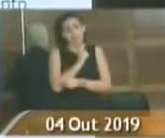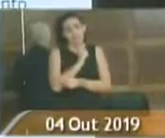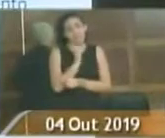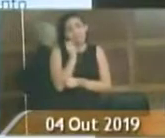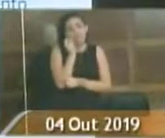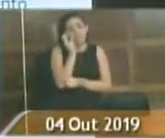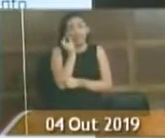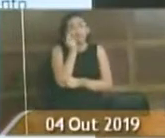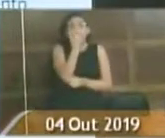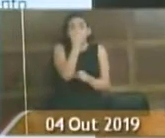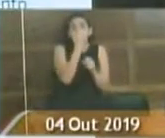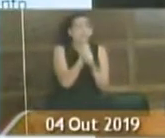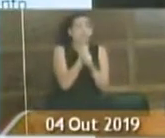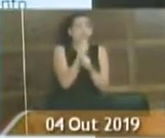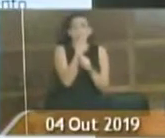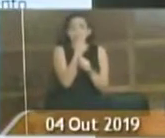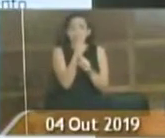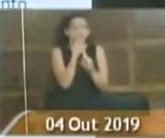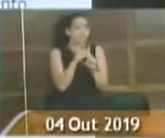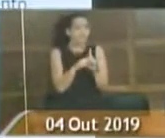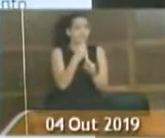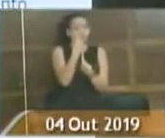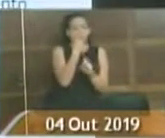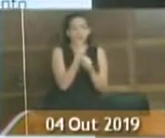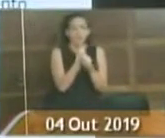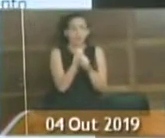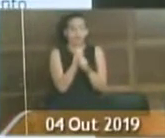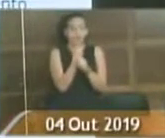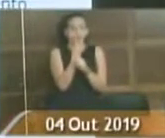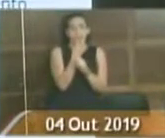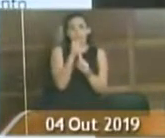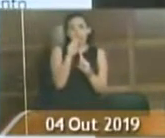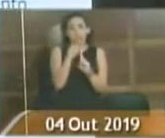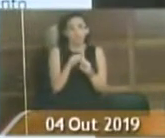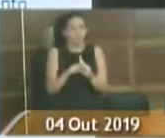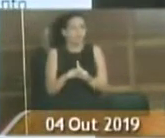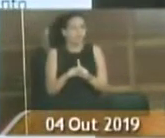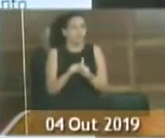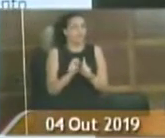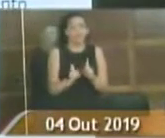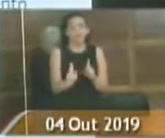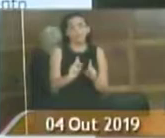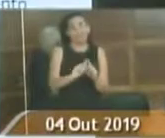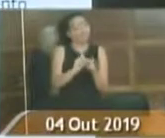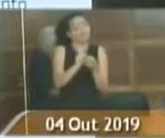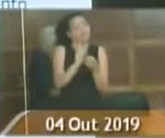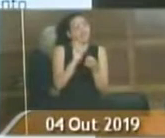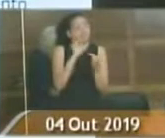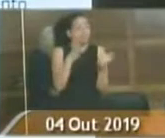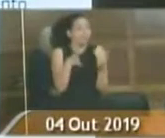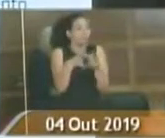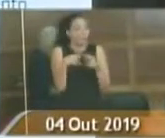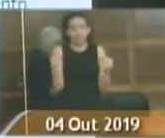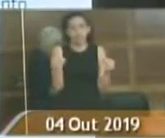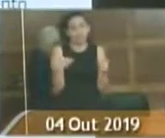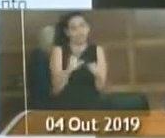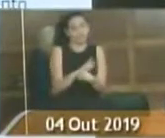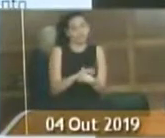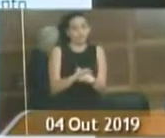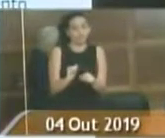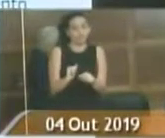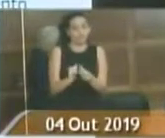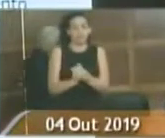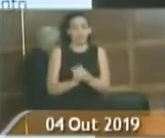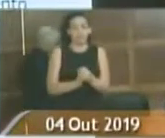já 1 ano e 2 meses, 1 ano e 3 meses, em tratamento com esporo e não responde, que a gente chama de já... que é a